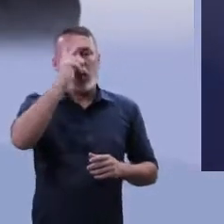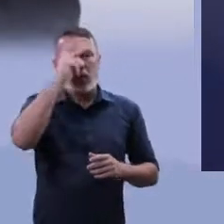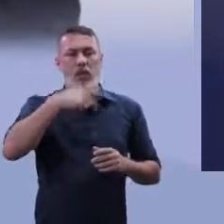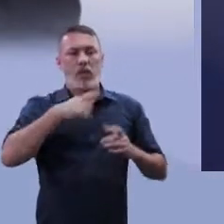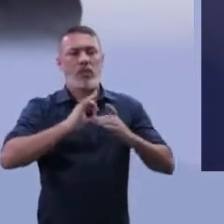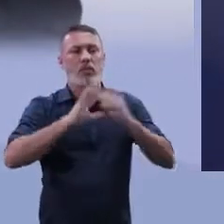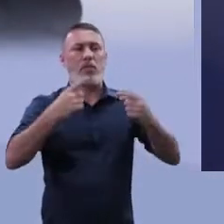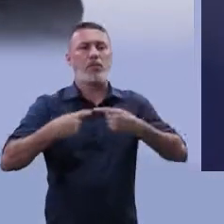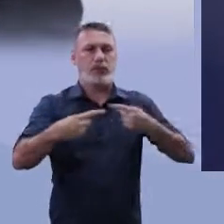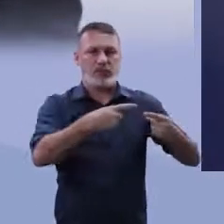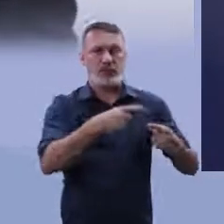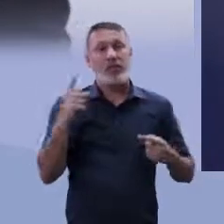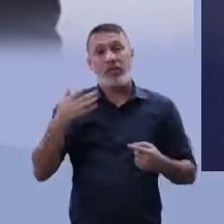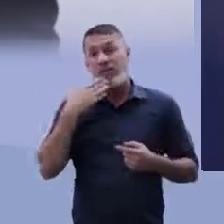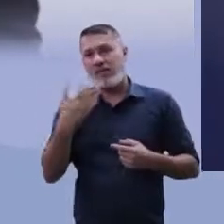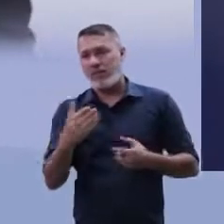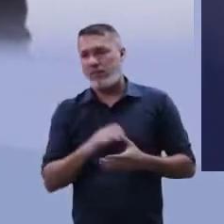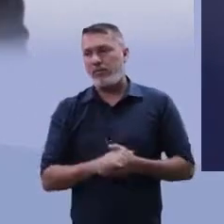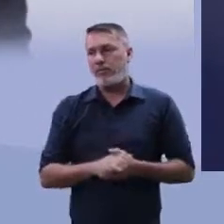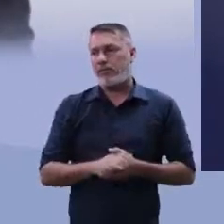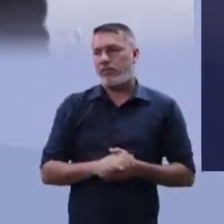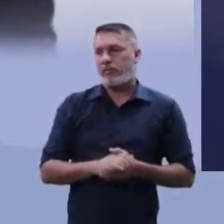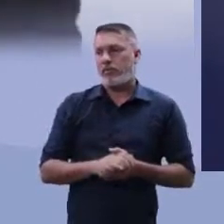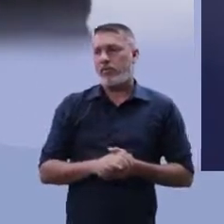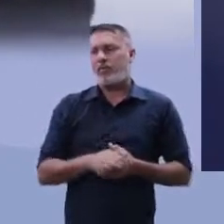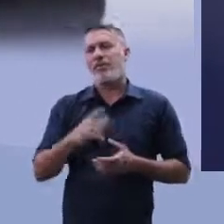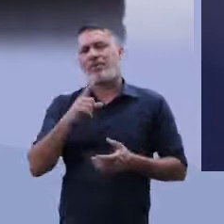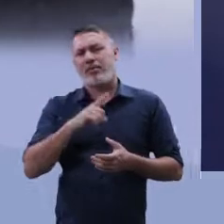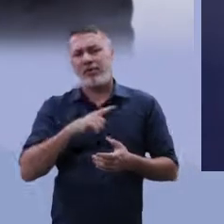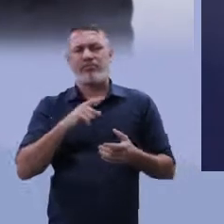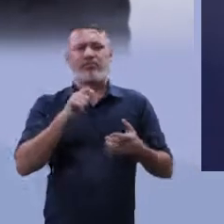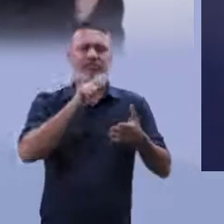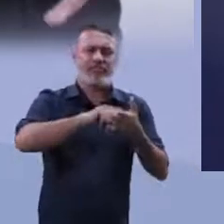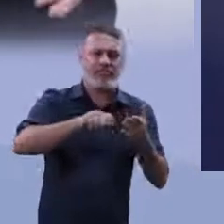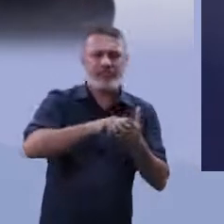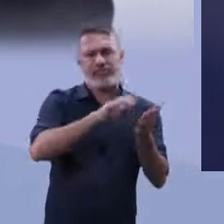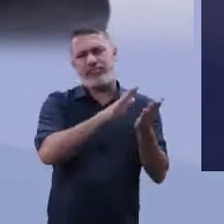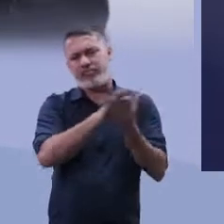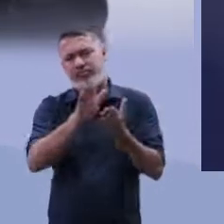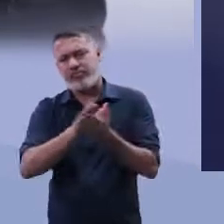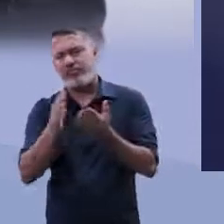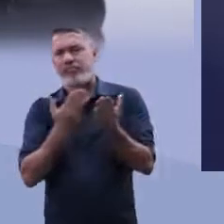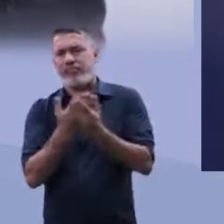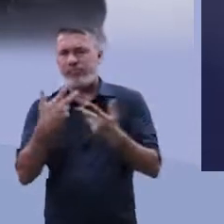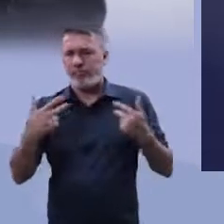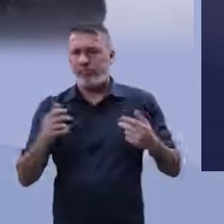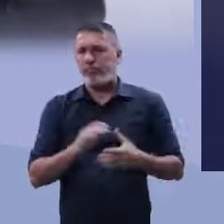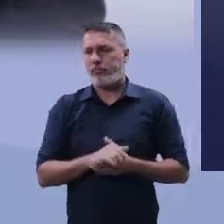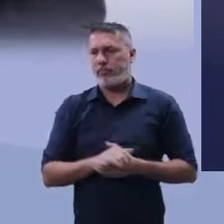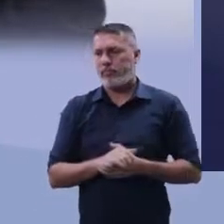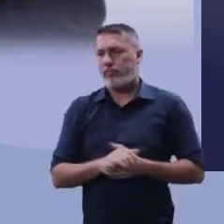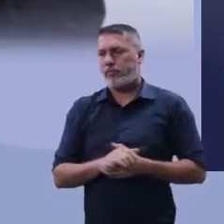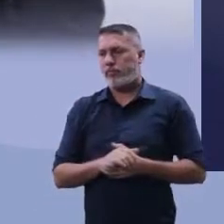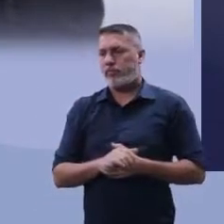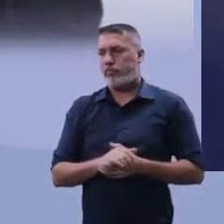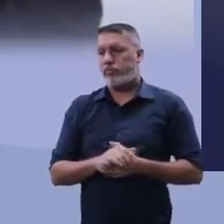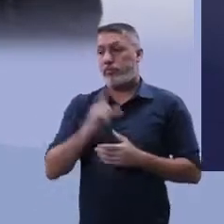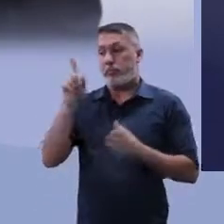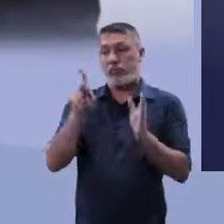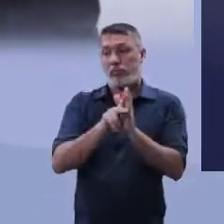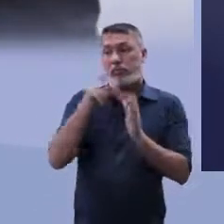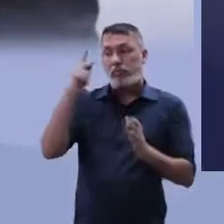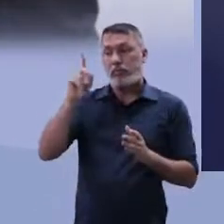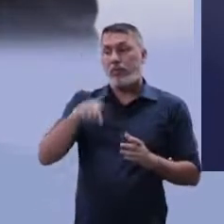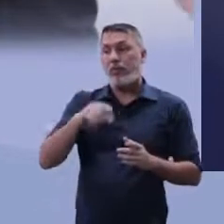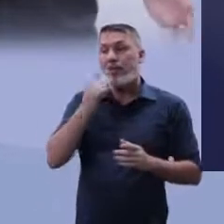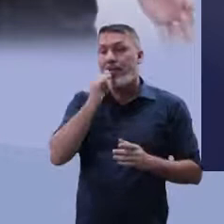política deve. Então, tem uma obra, né? Vamos falar um pouquinho do Maquiavel, pensador italiano renascentista. A Itália não é a